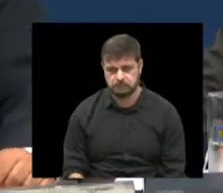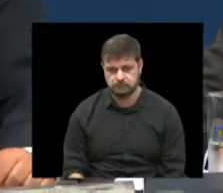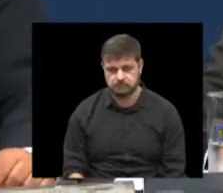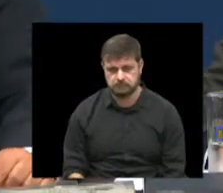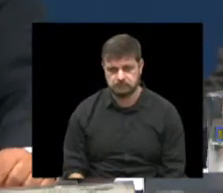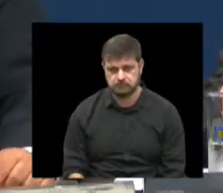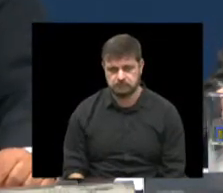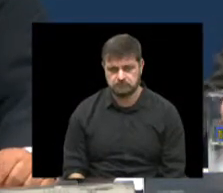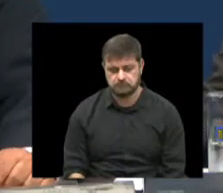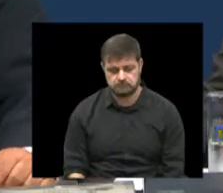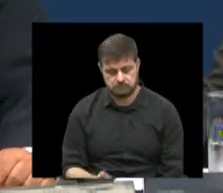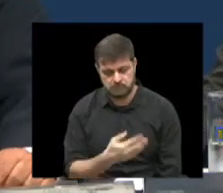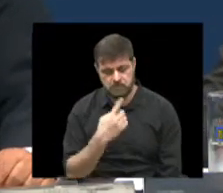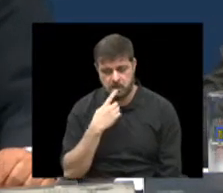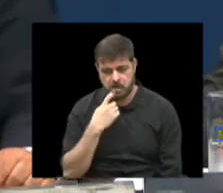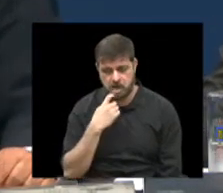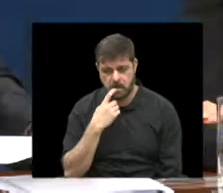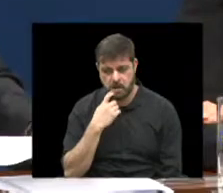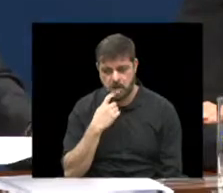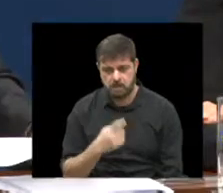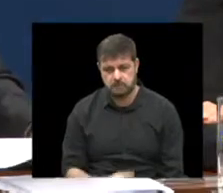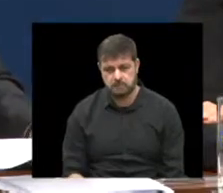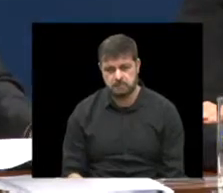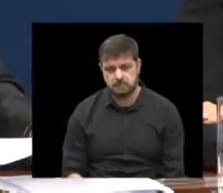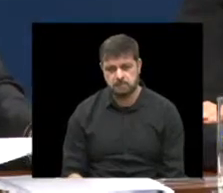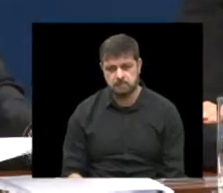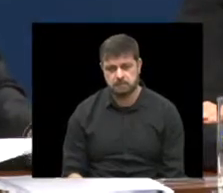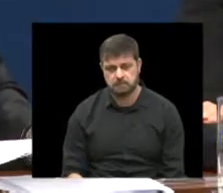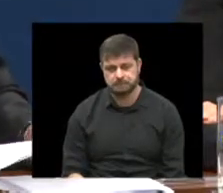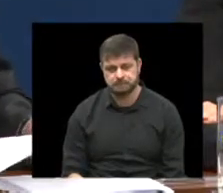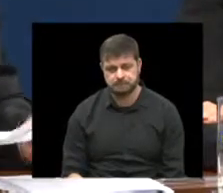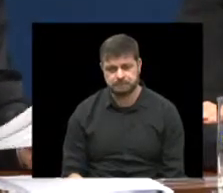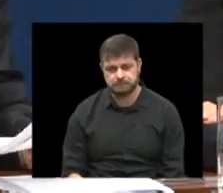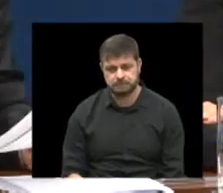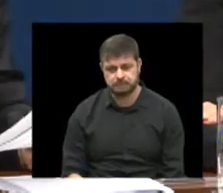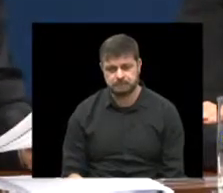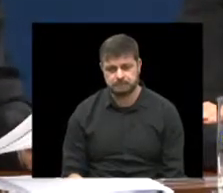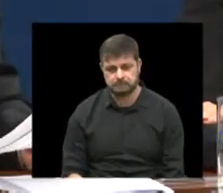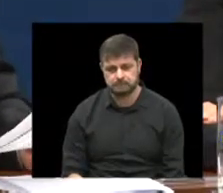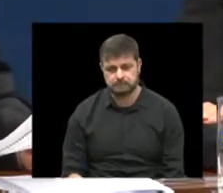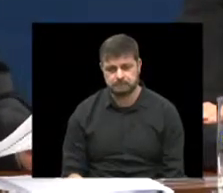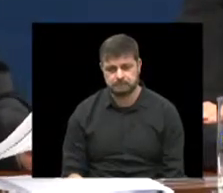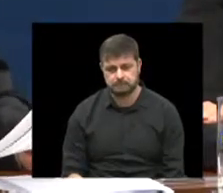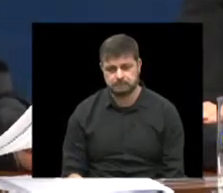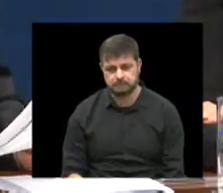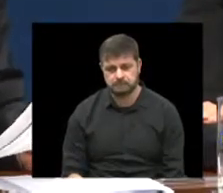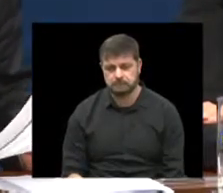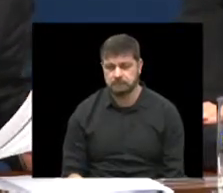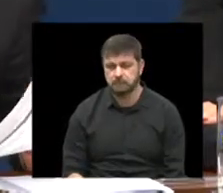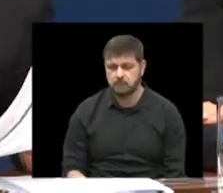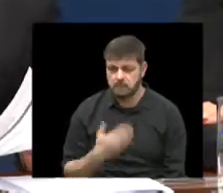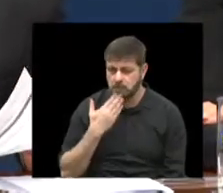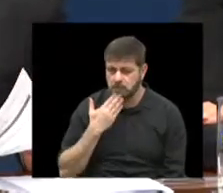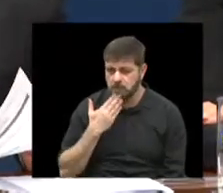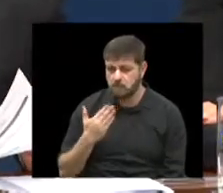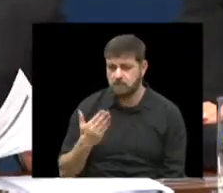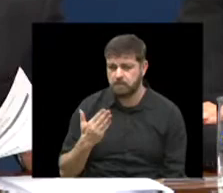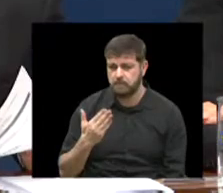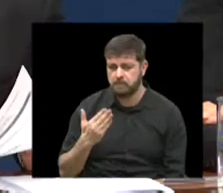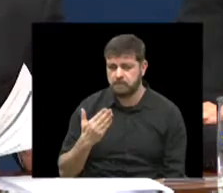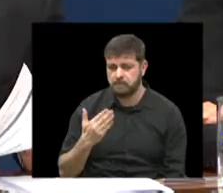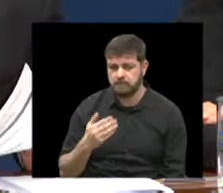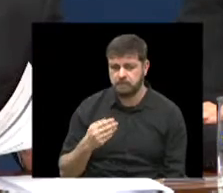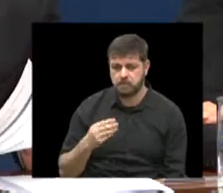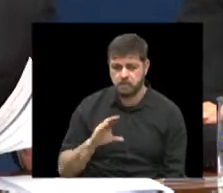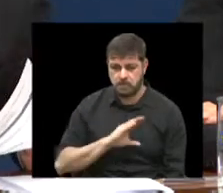Vermelho, é Vossa Excelência mesmo. Eu, Gilberto como Vermelho. inscrito, eu convido aqui a DOC, o